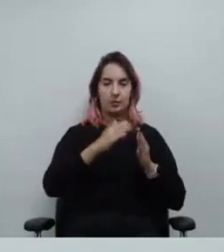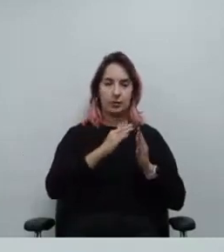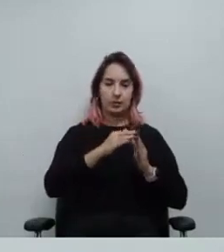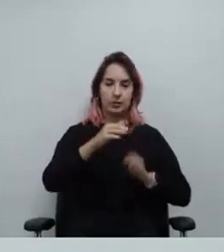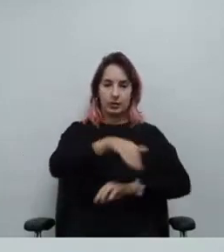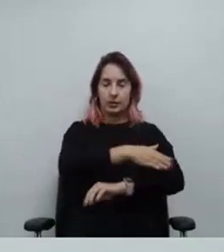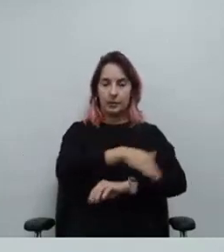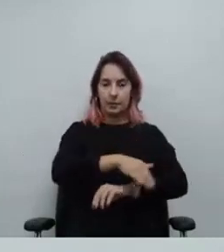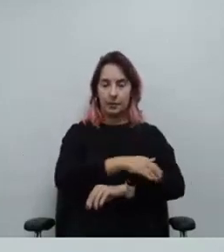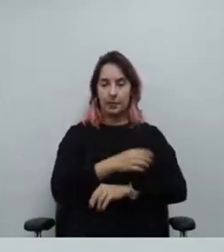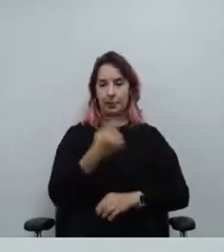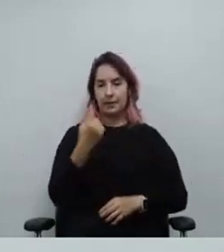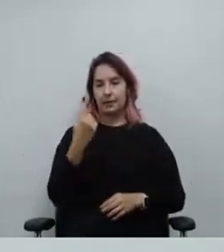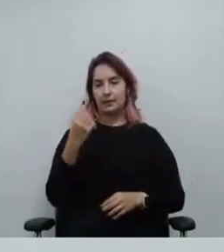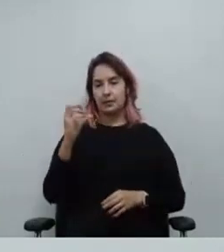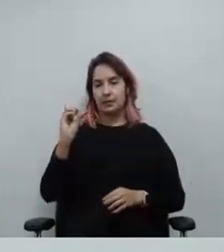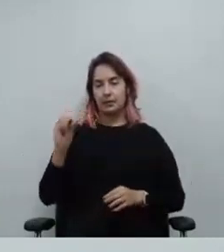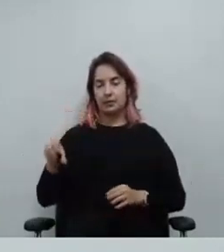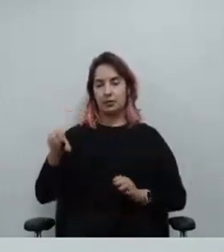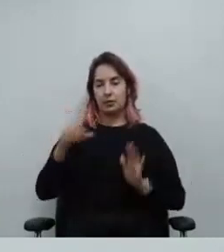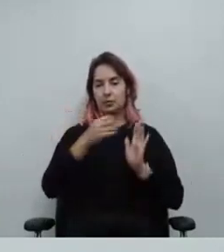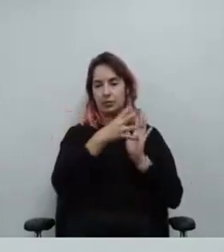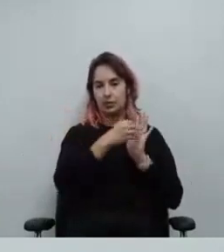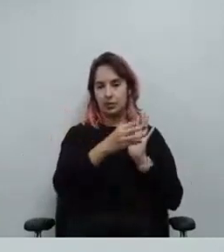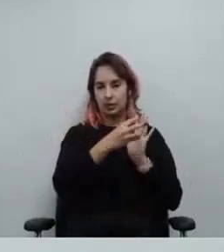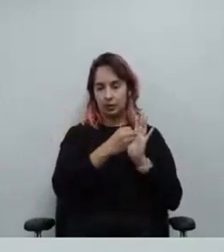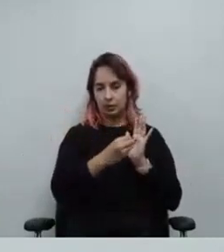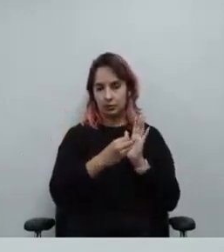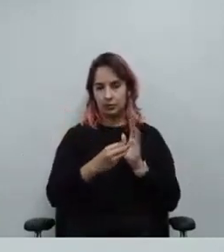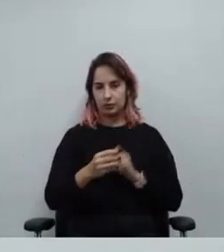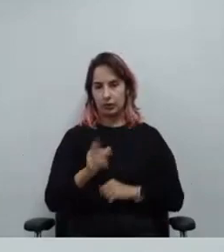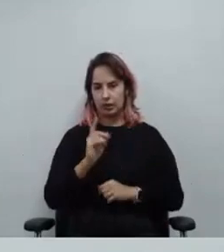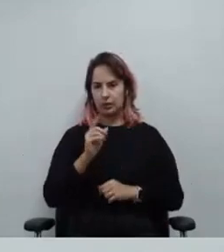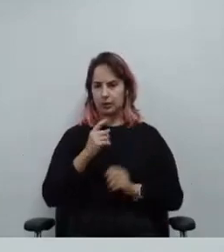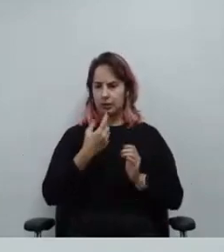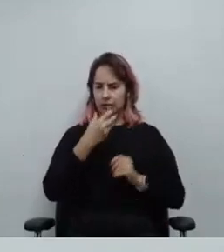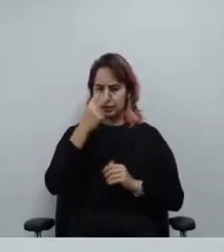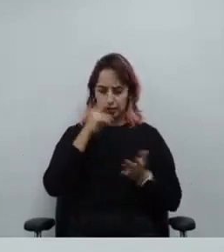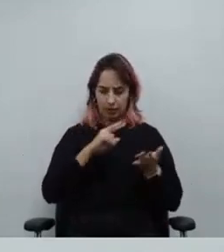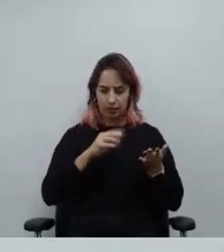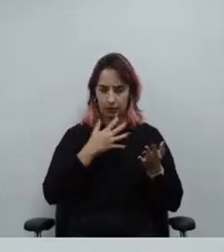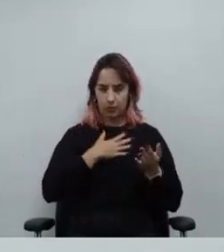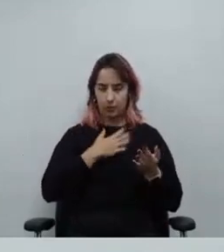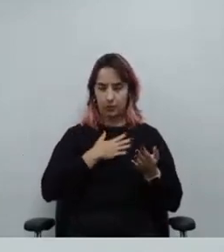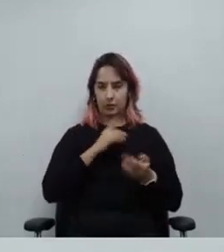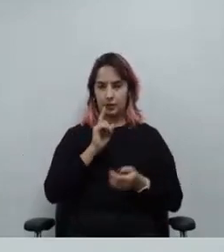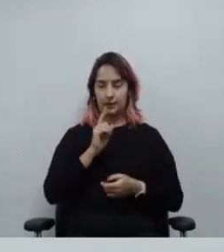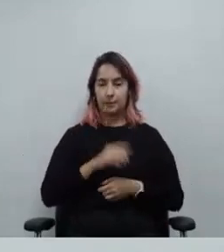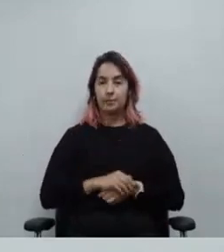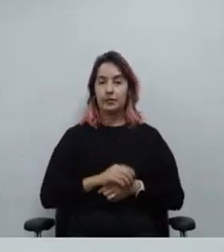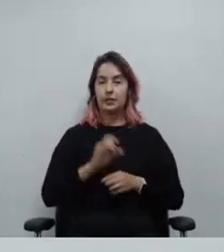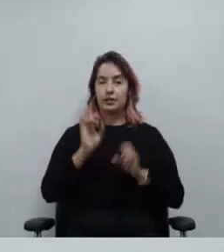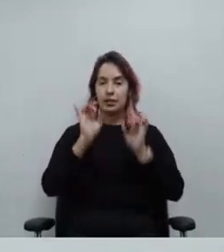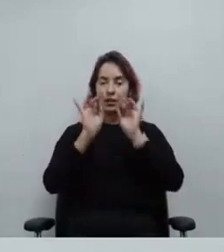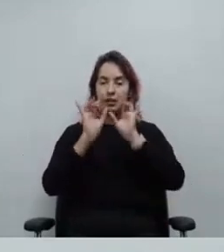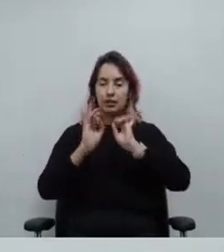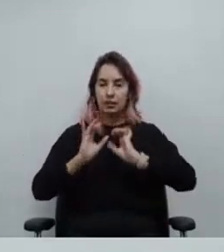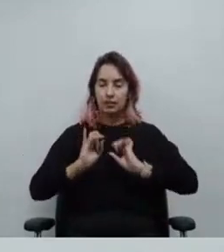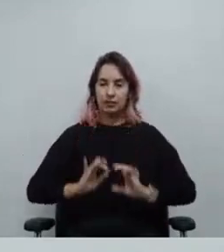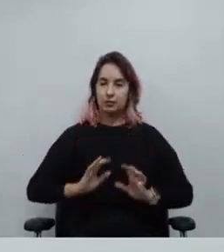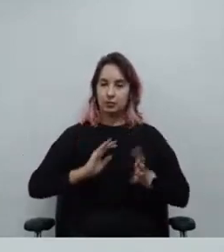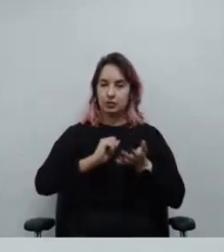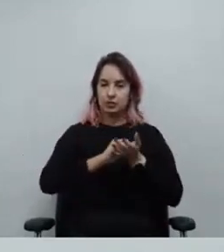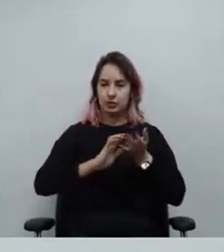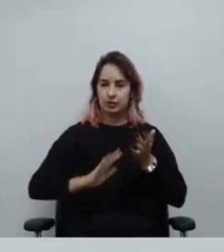19 laudas, que não serão lidas por mim, apresentadas pela interessada, estão pontuadas cada uma das atribuições e